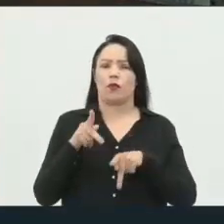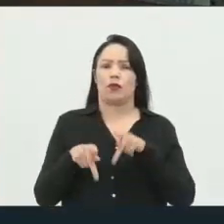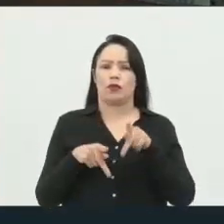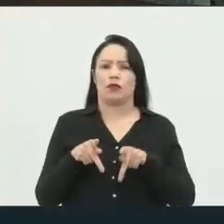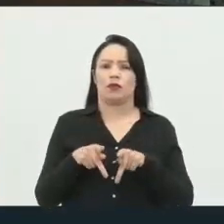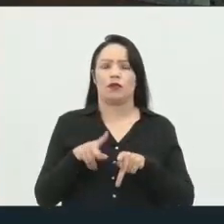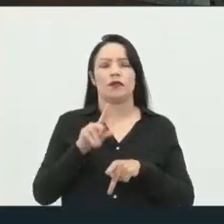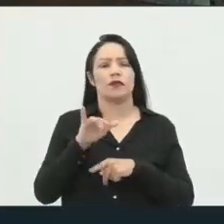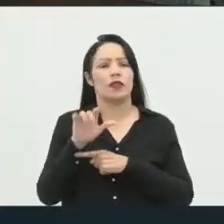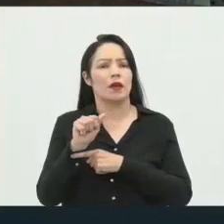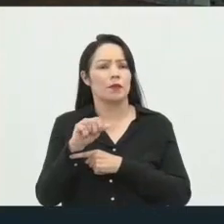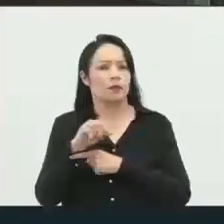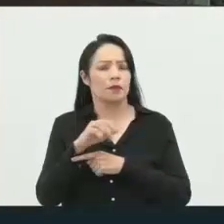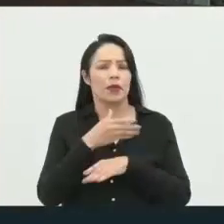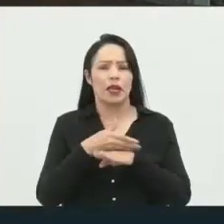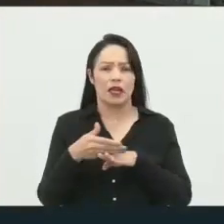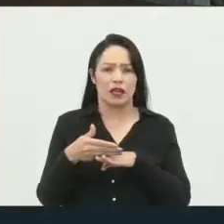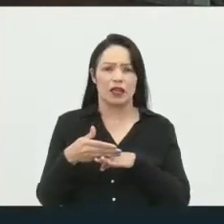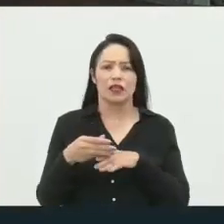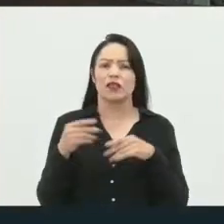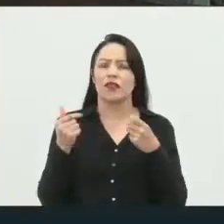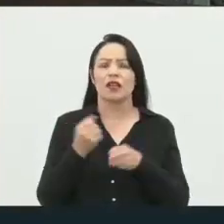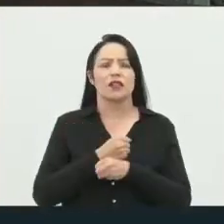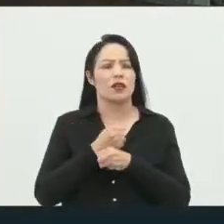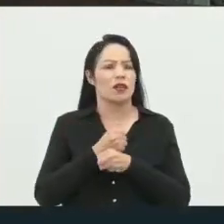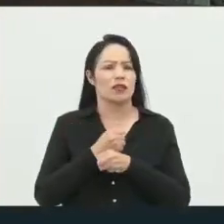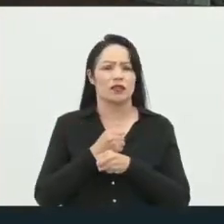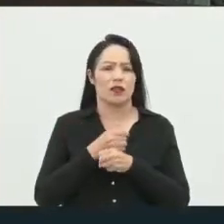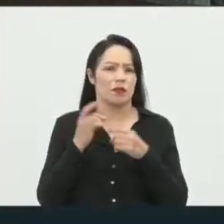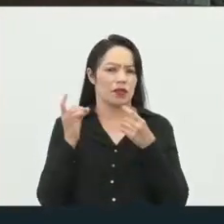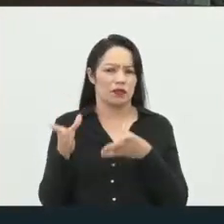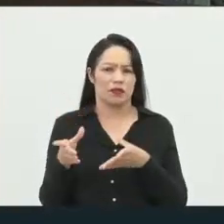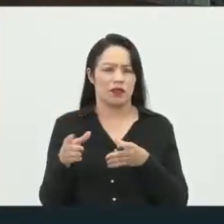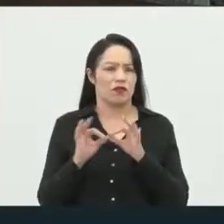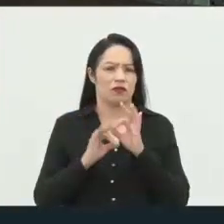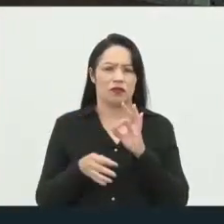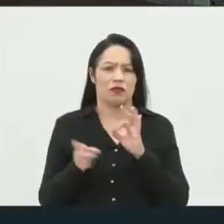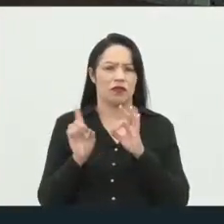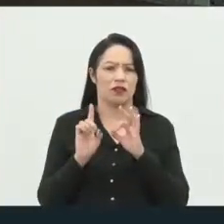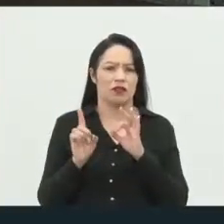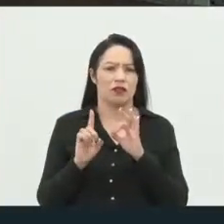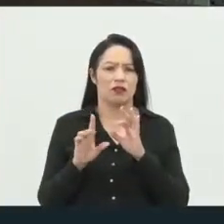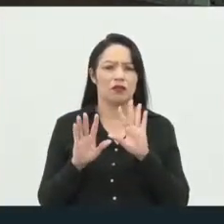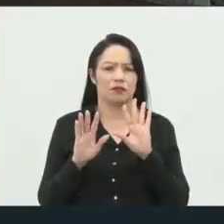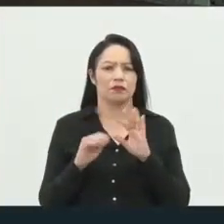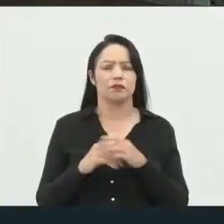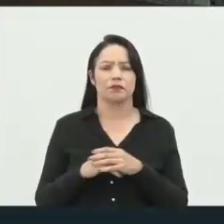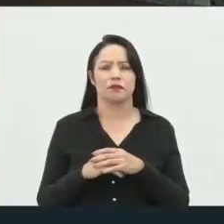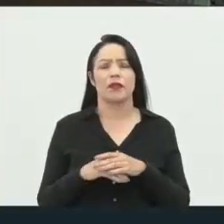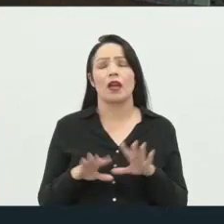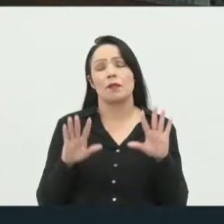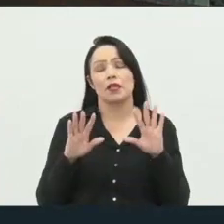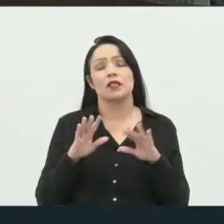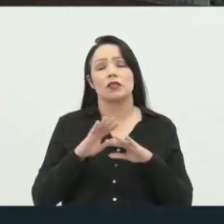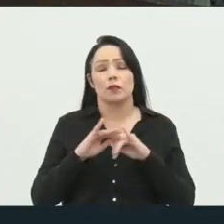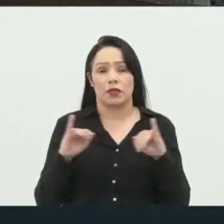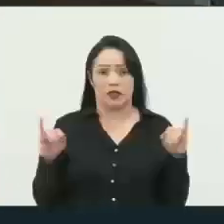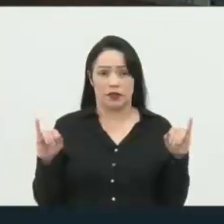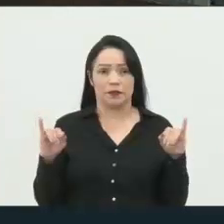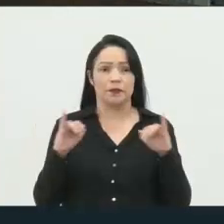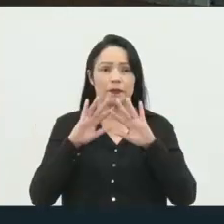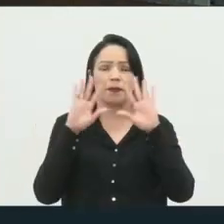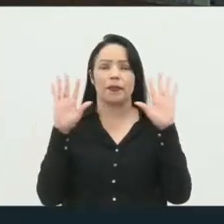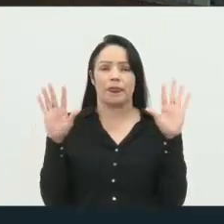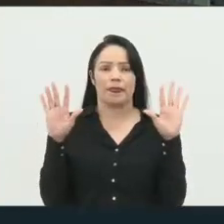Branca que já tá há anos desastres eu não vou nem estender e utilizar todo o meu tempo presente mas é só para deixar que claro